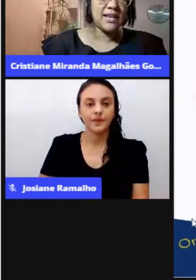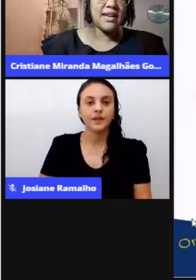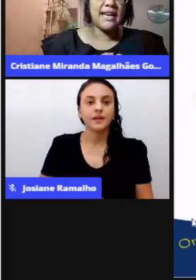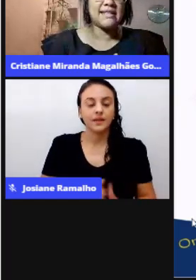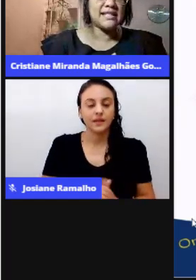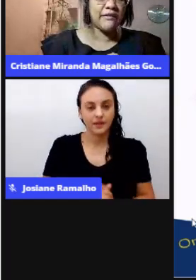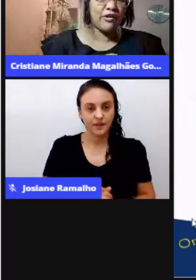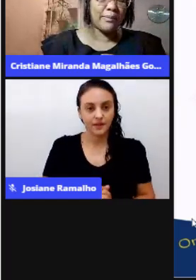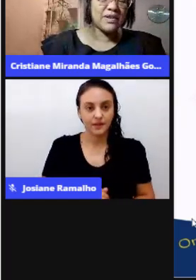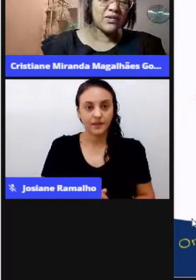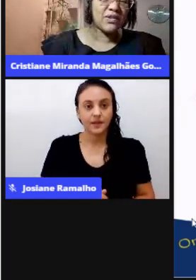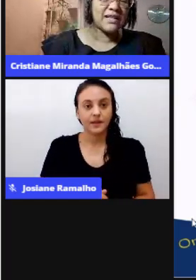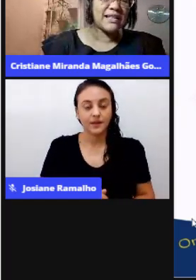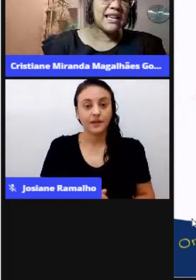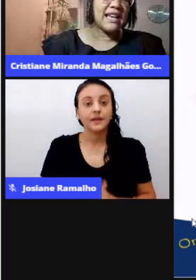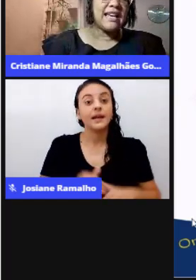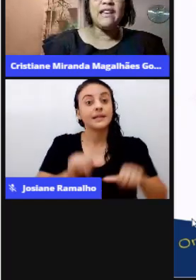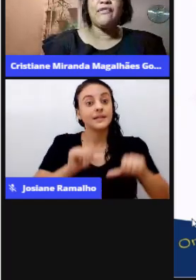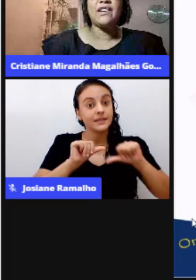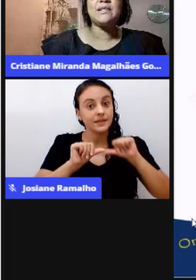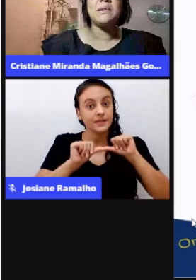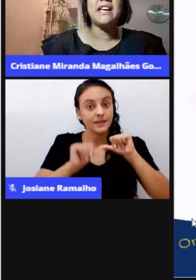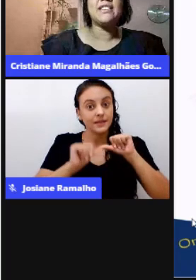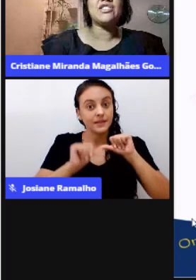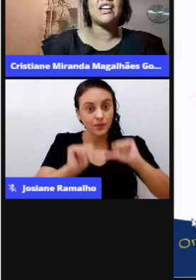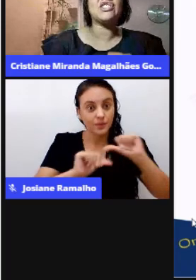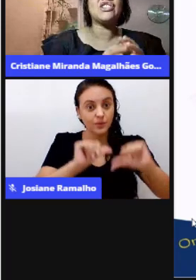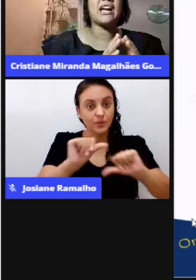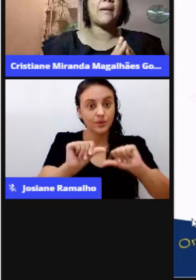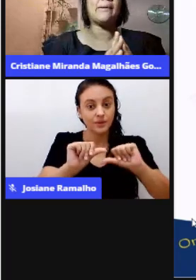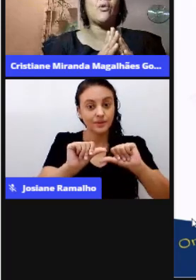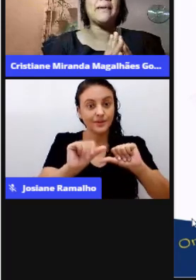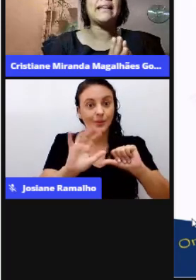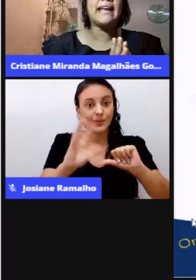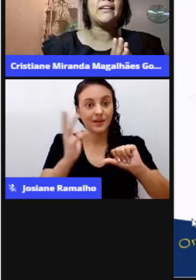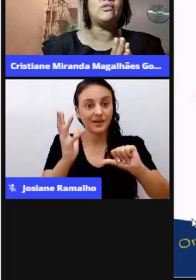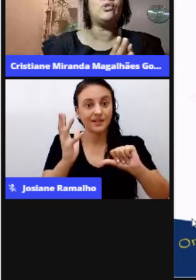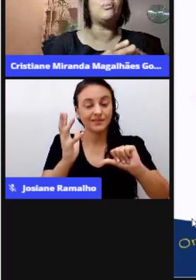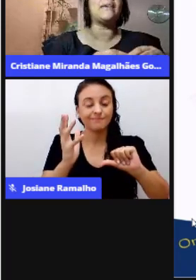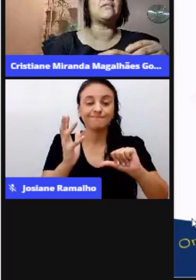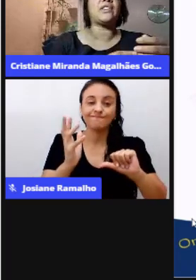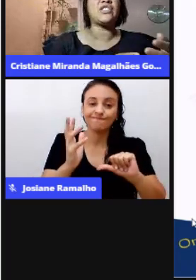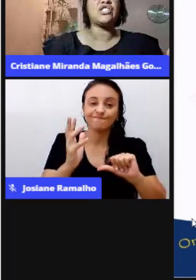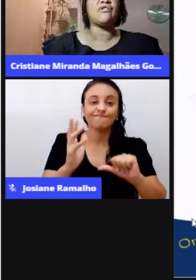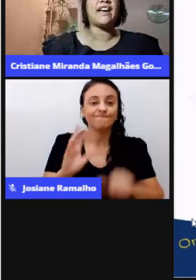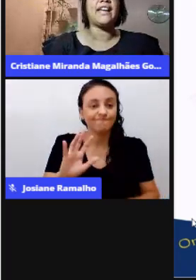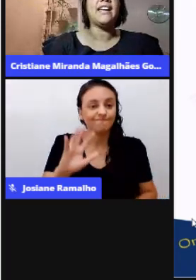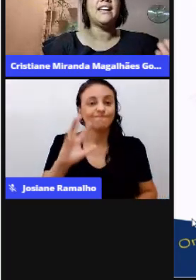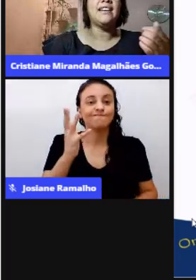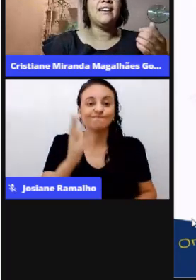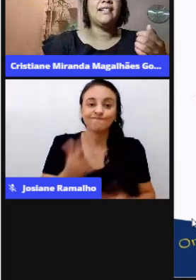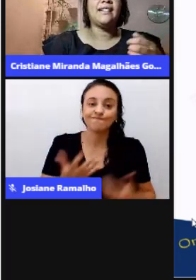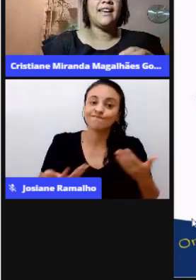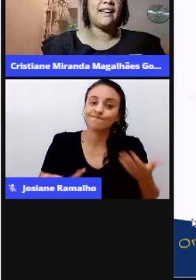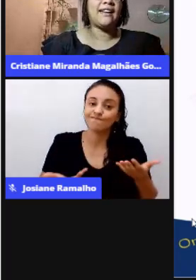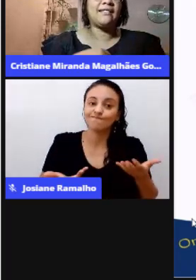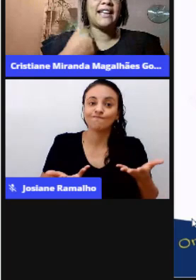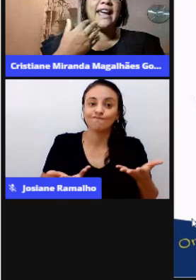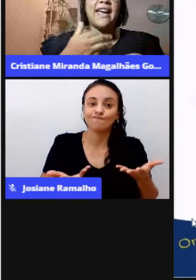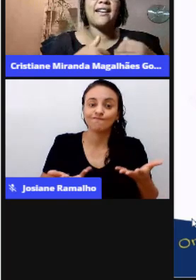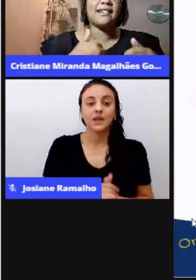deformações? Essas deformações, infelizmente, a gente acaba cometendo no momento que a gente vai